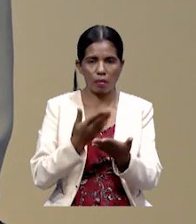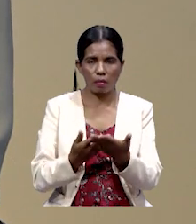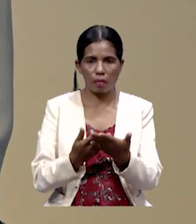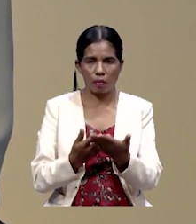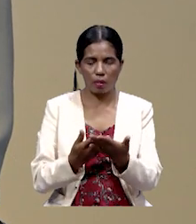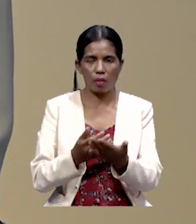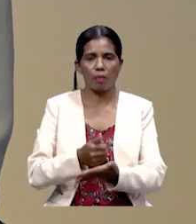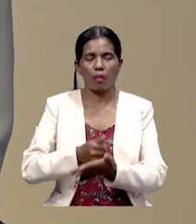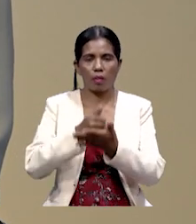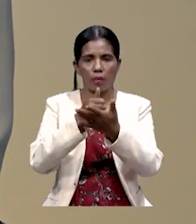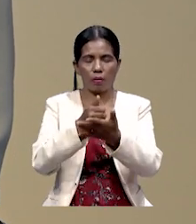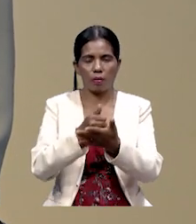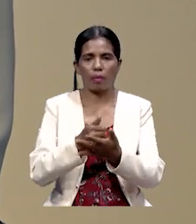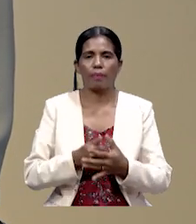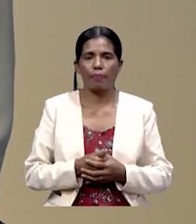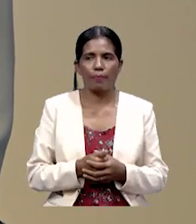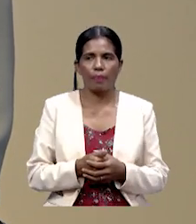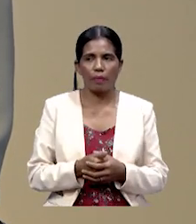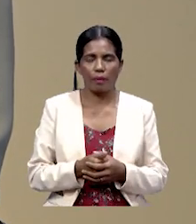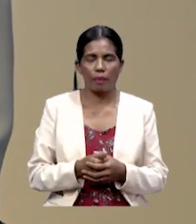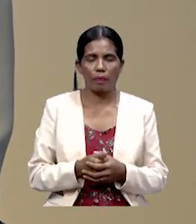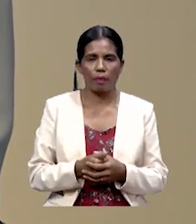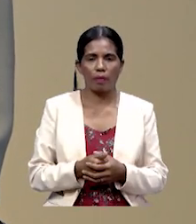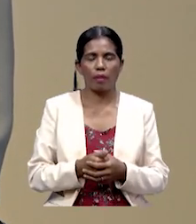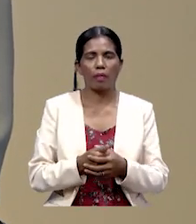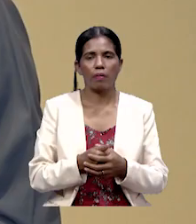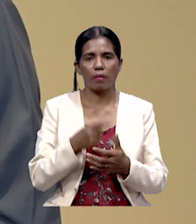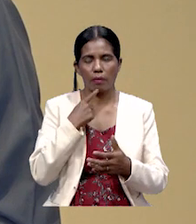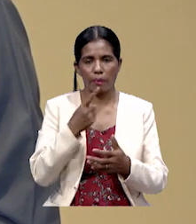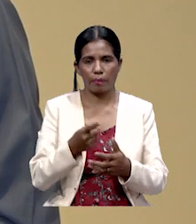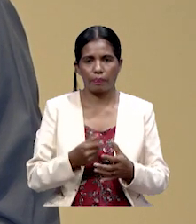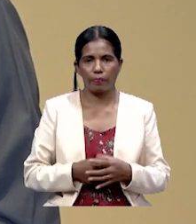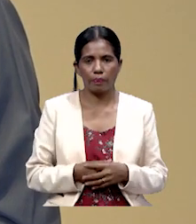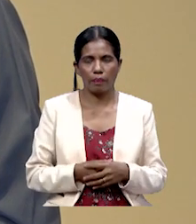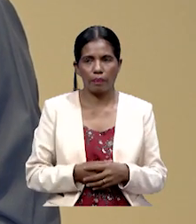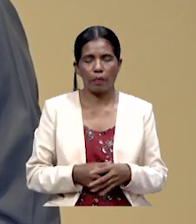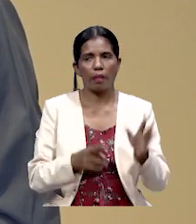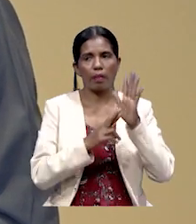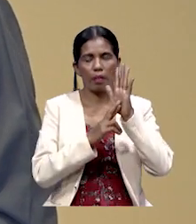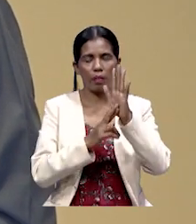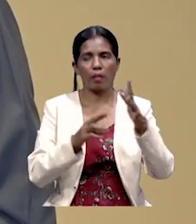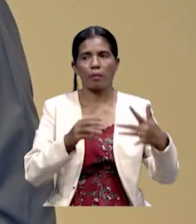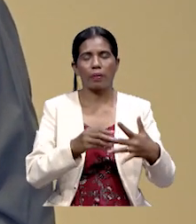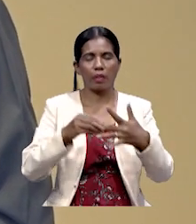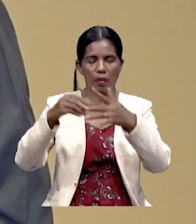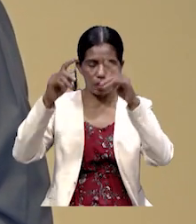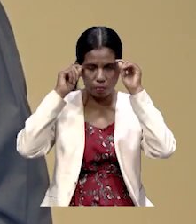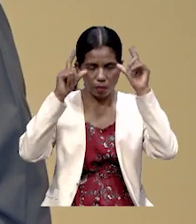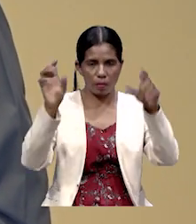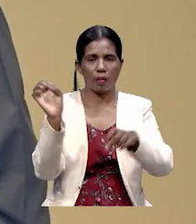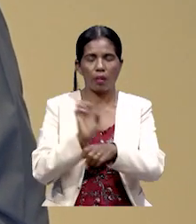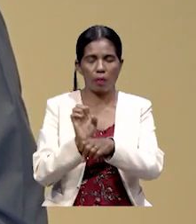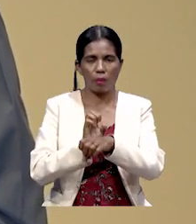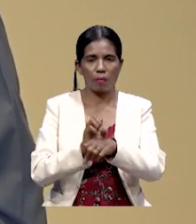pescadores artesanais de pequena escala acesso a recursos e mercados marinhos. Representante especial Timor-Leste da Economia